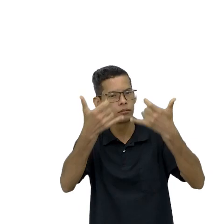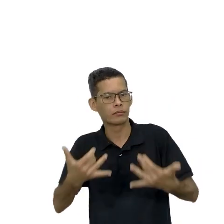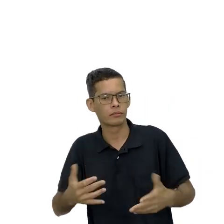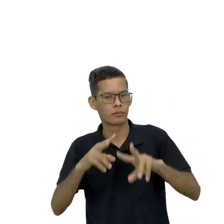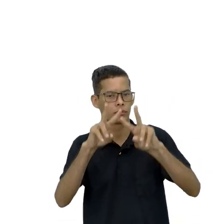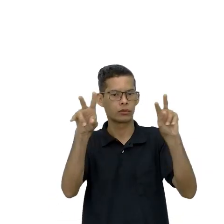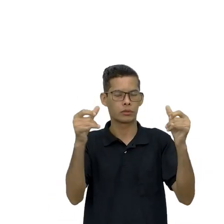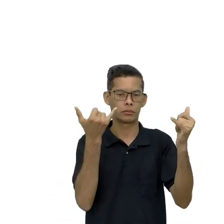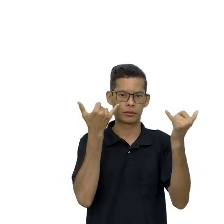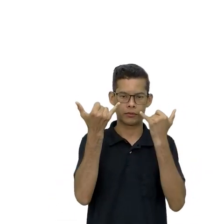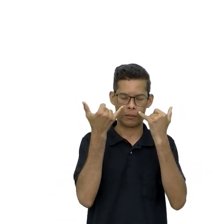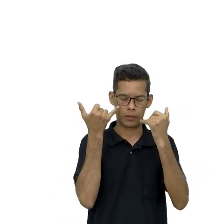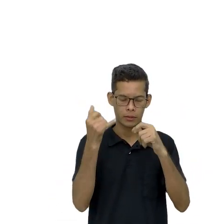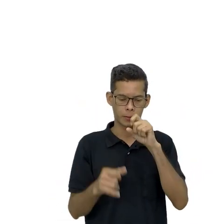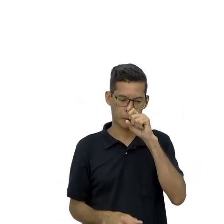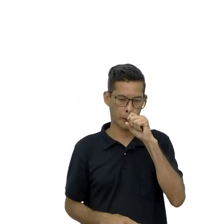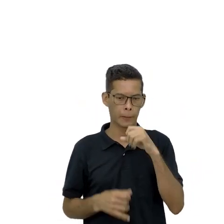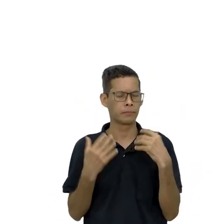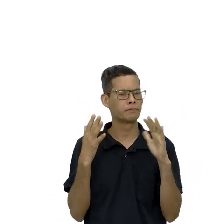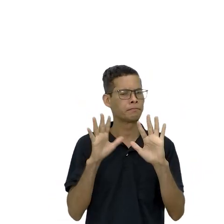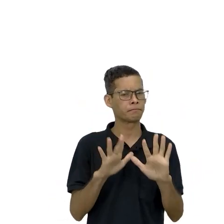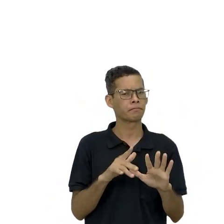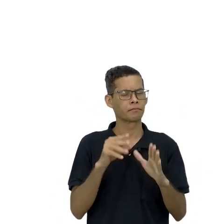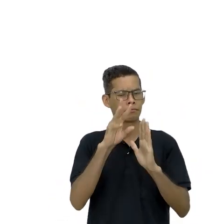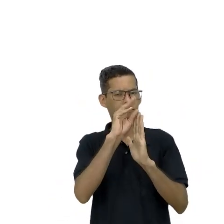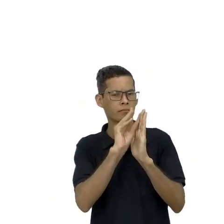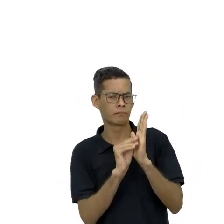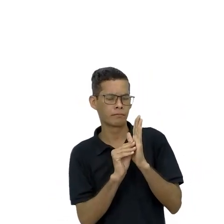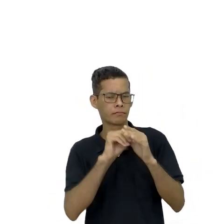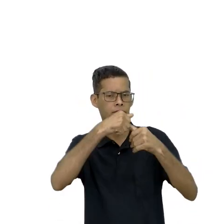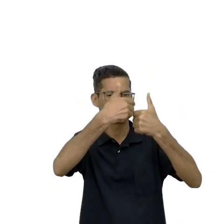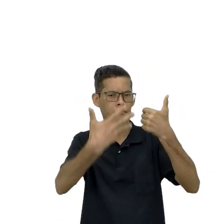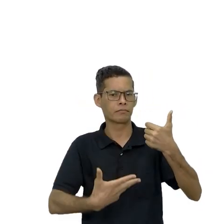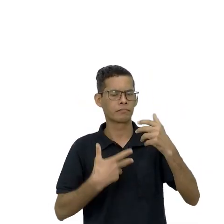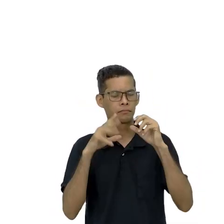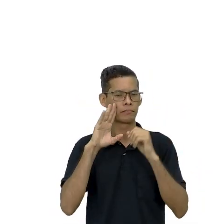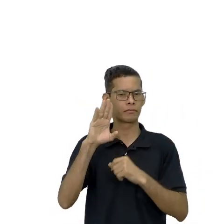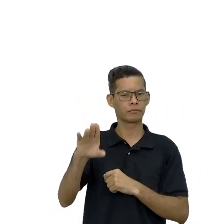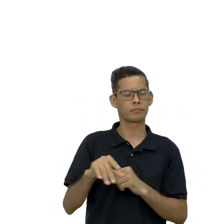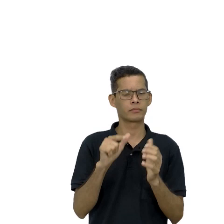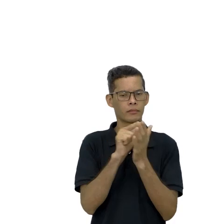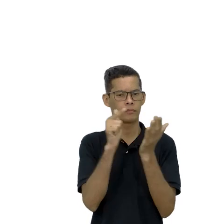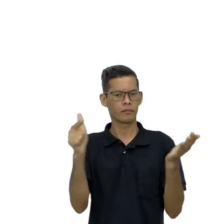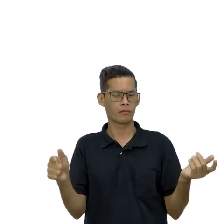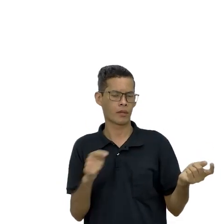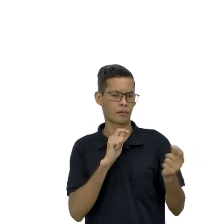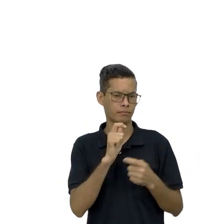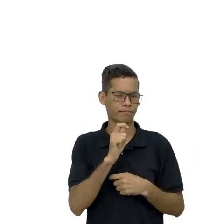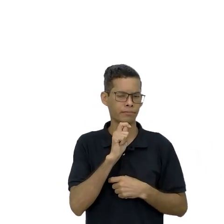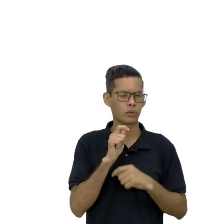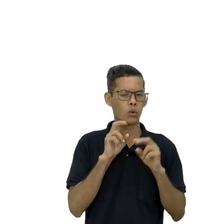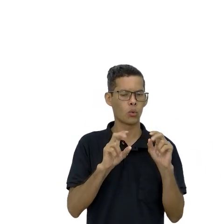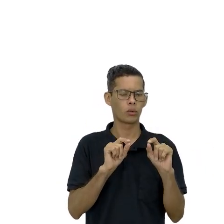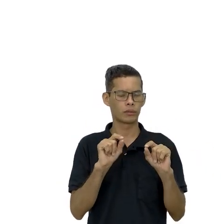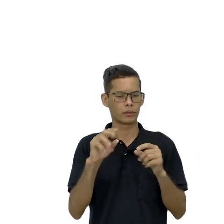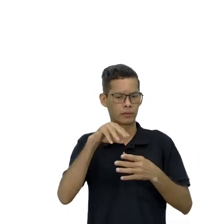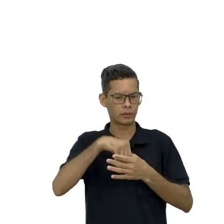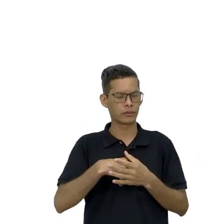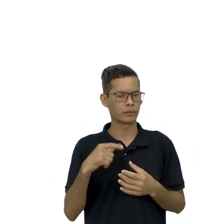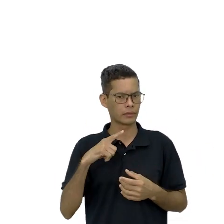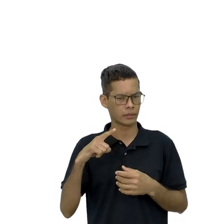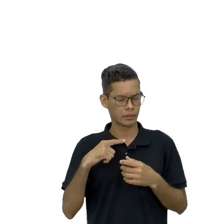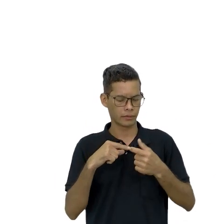informações que estão no lead. Mas o que caracteriza essencialmente essa reportagem, que tem esses elementos estruturais, por ser,